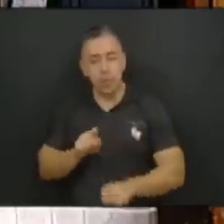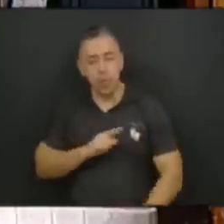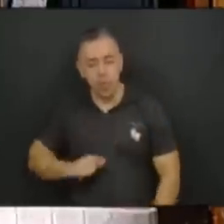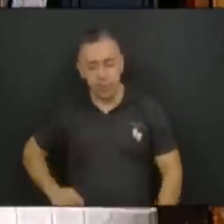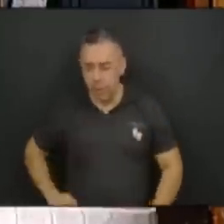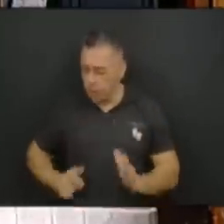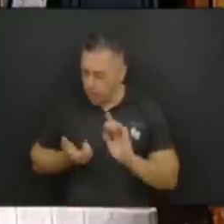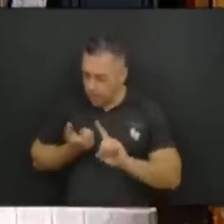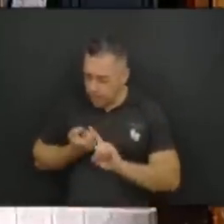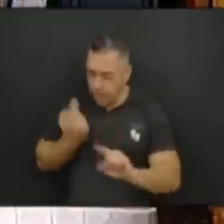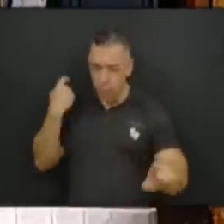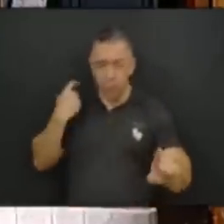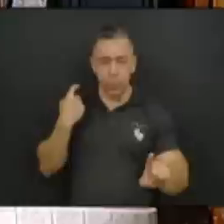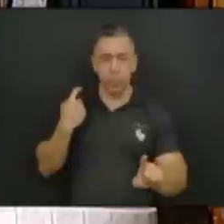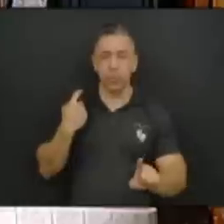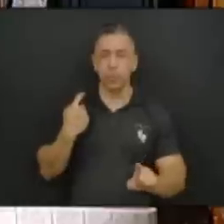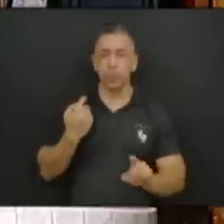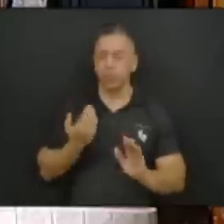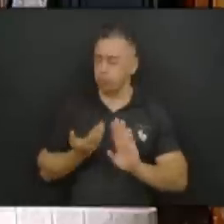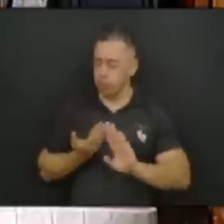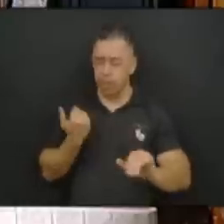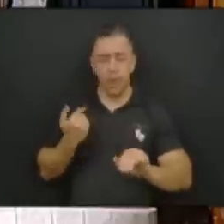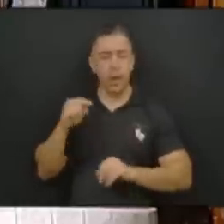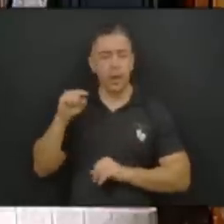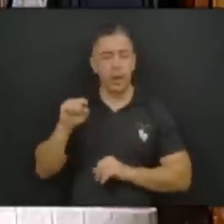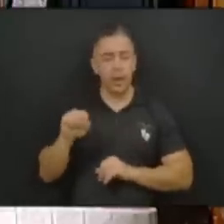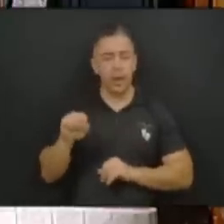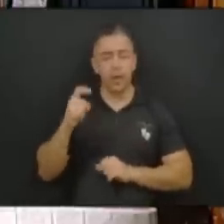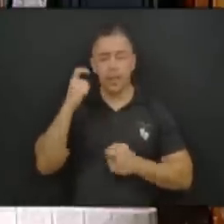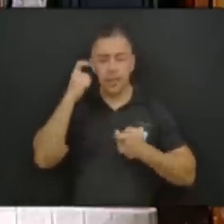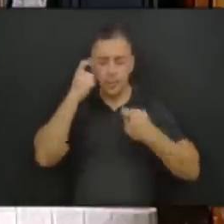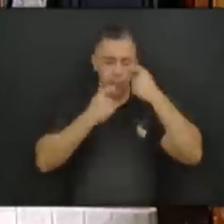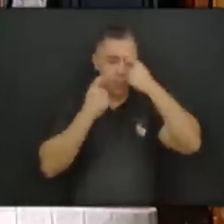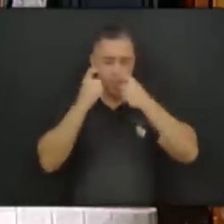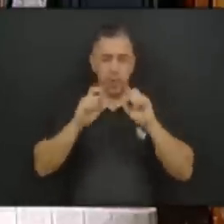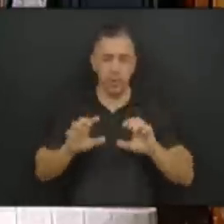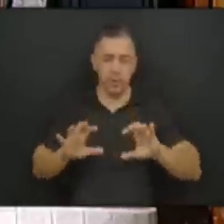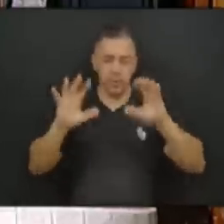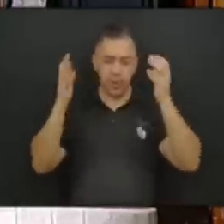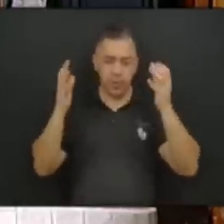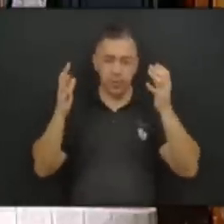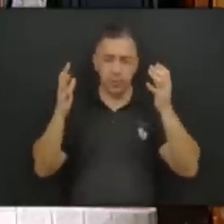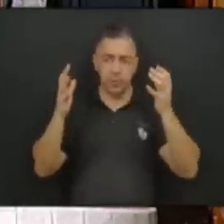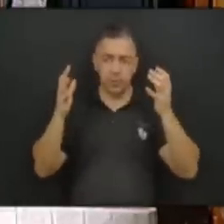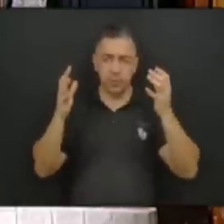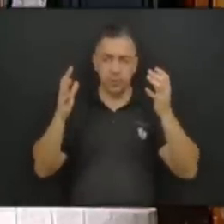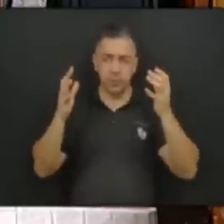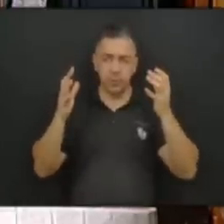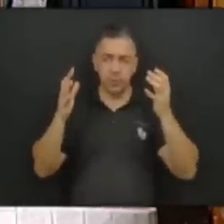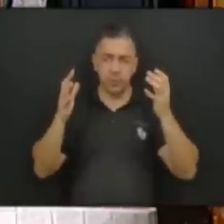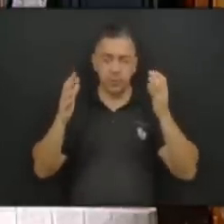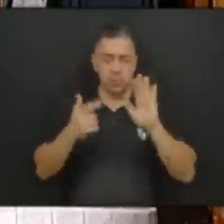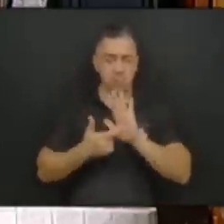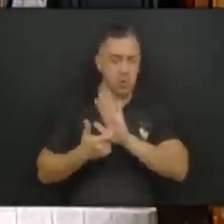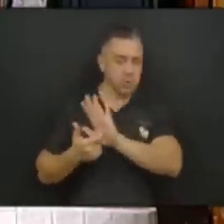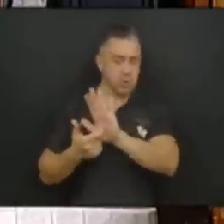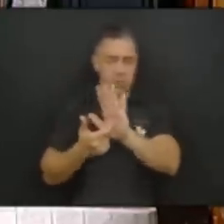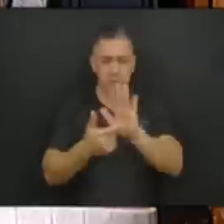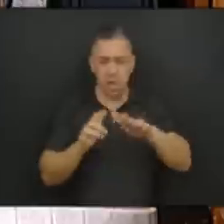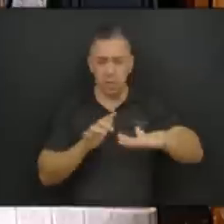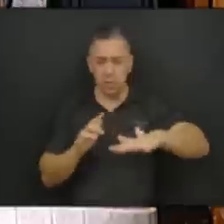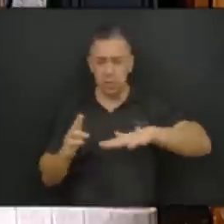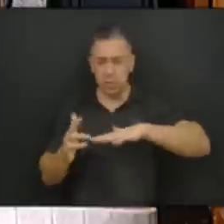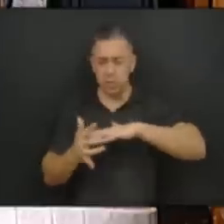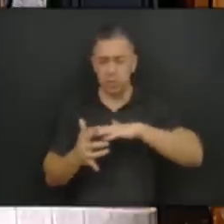irá se divorciar Desse pessoal tão preocupado com a festa com a rede social